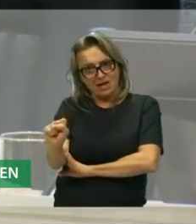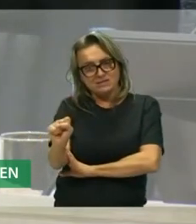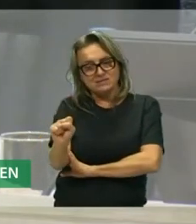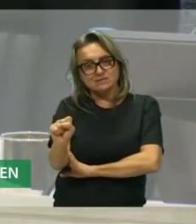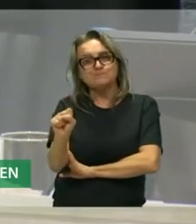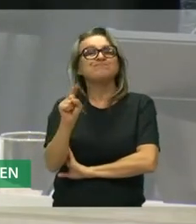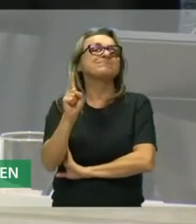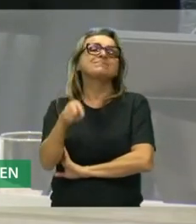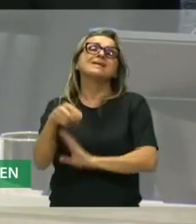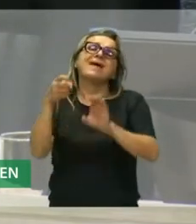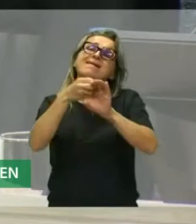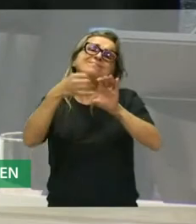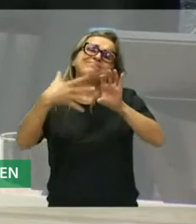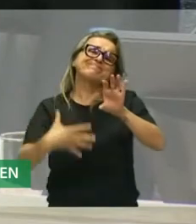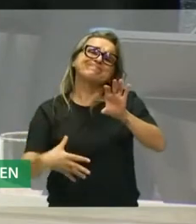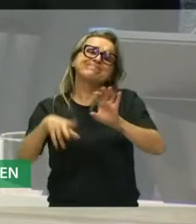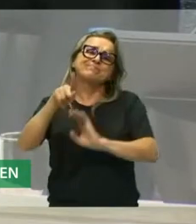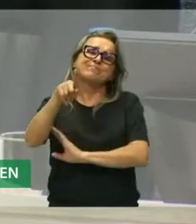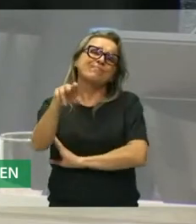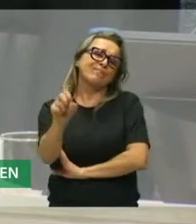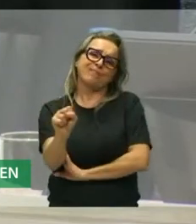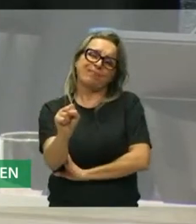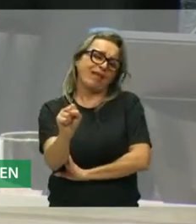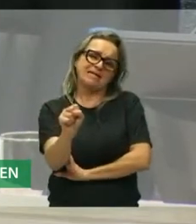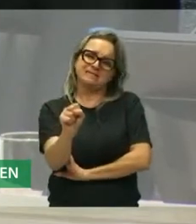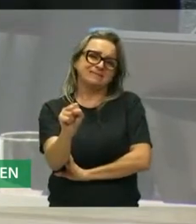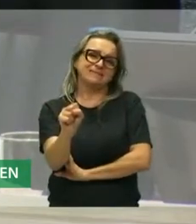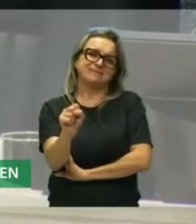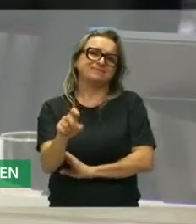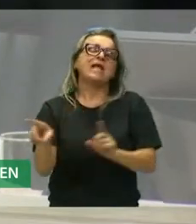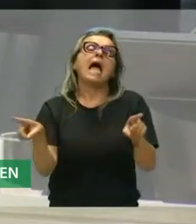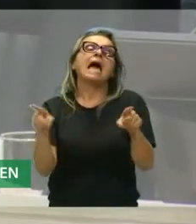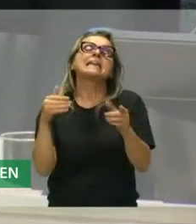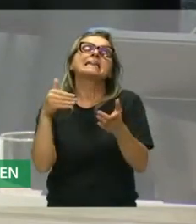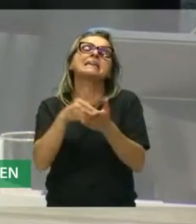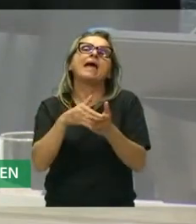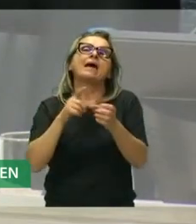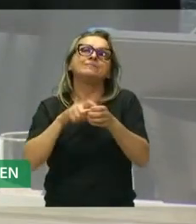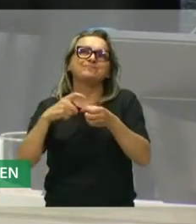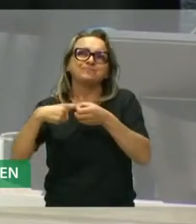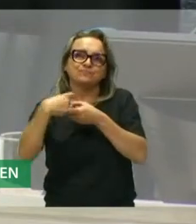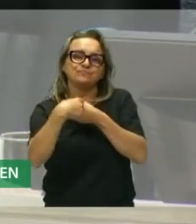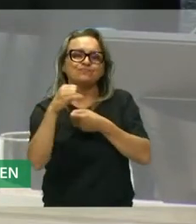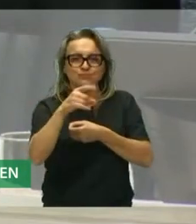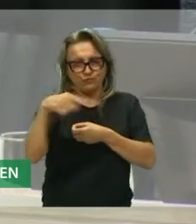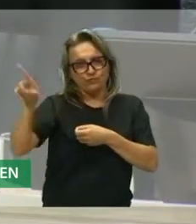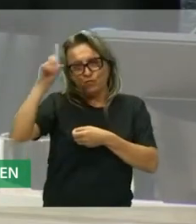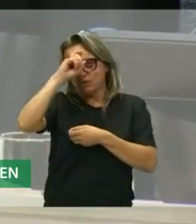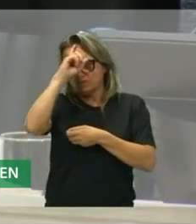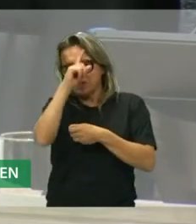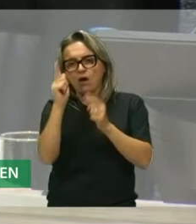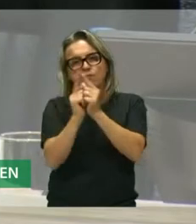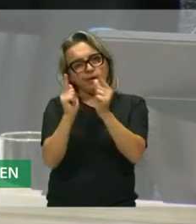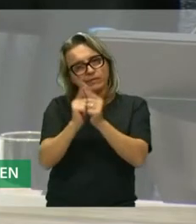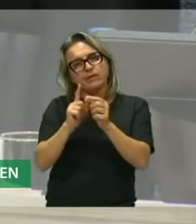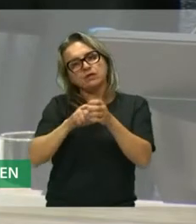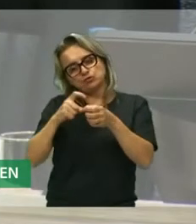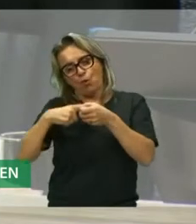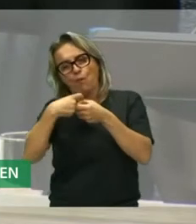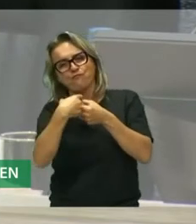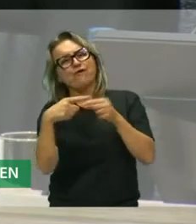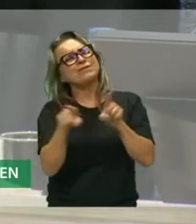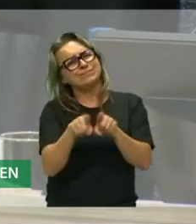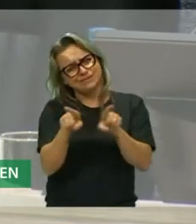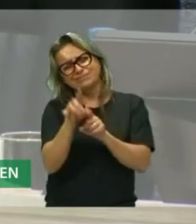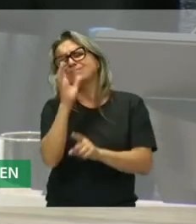de pronto-socorro, inclusive de pronto-socorro de convênio. Se você for em alguns hospitais que atendem convênio, você vai ver que a demora é grande.